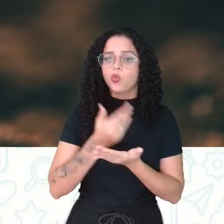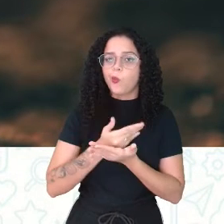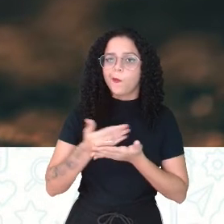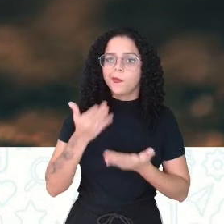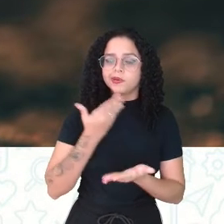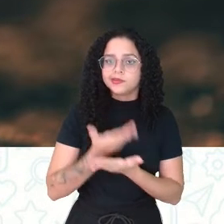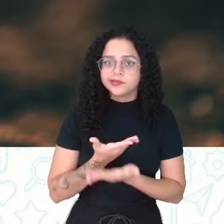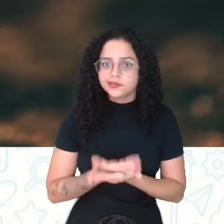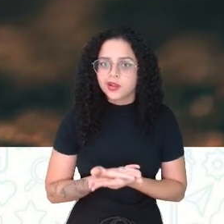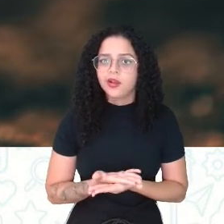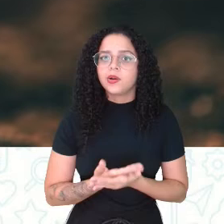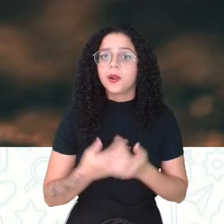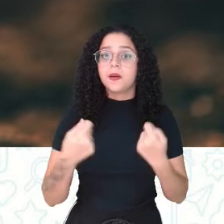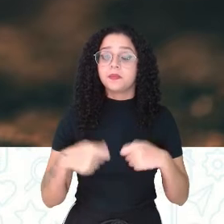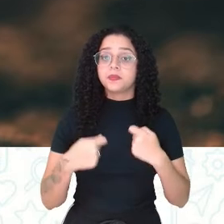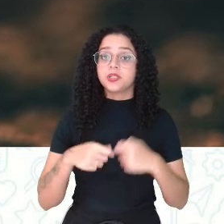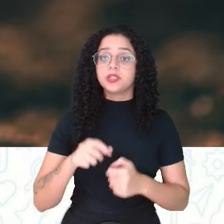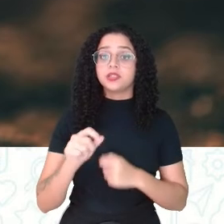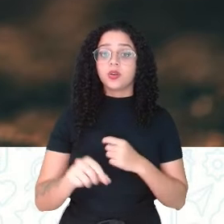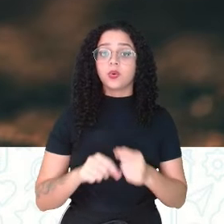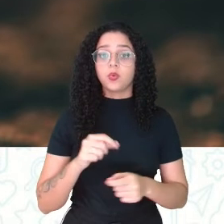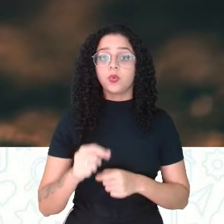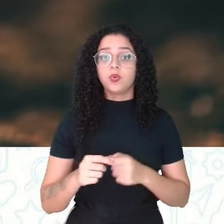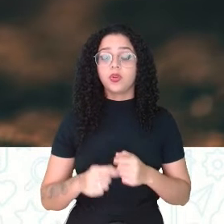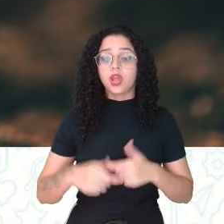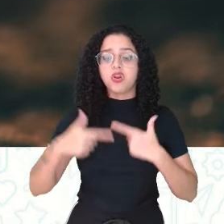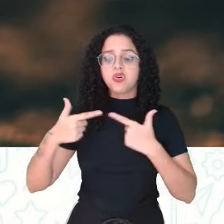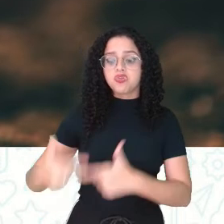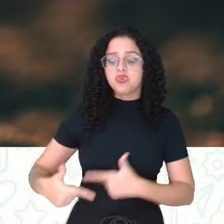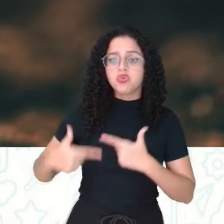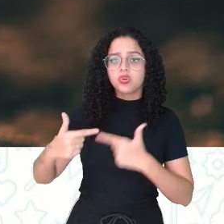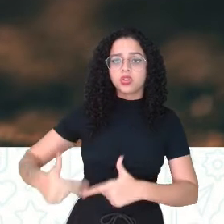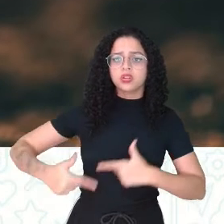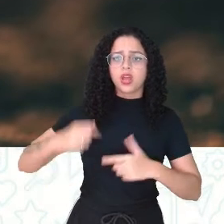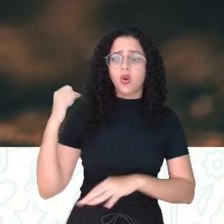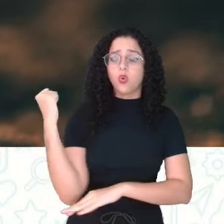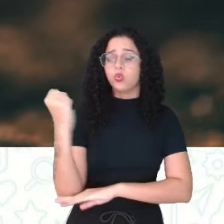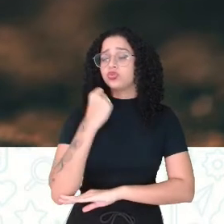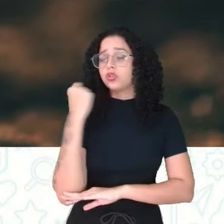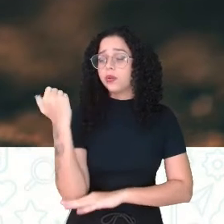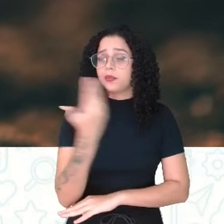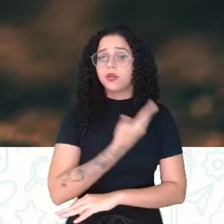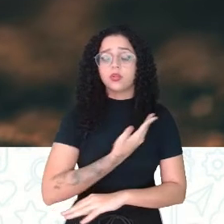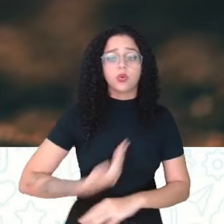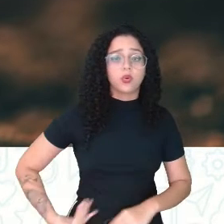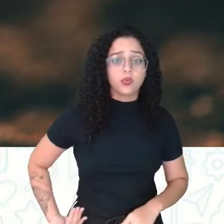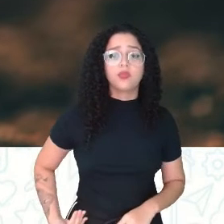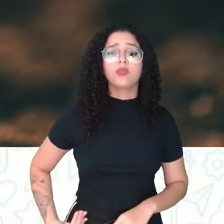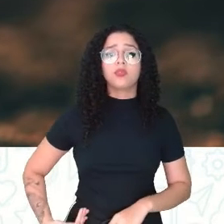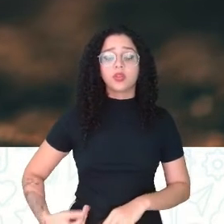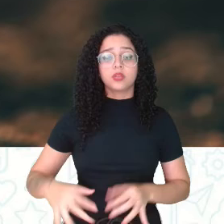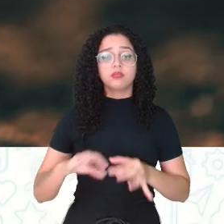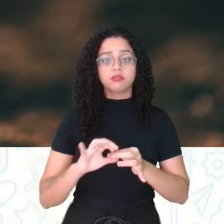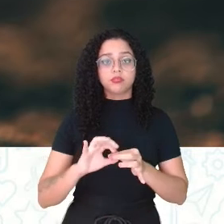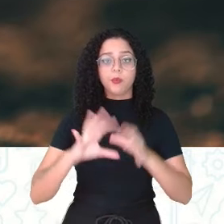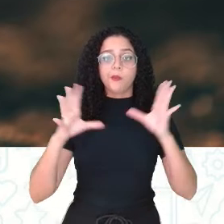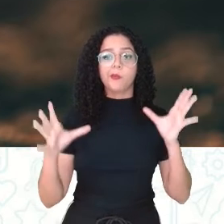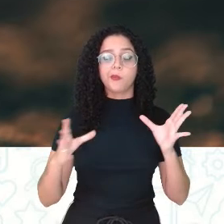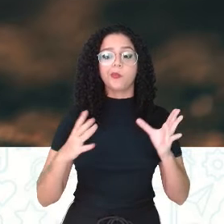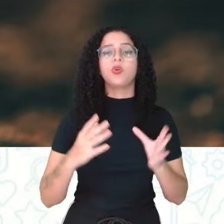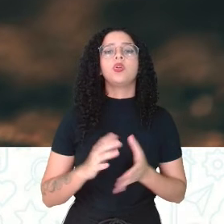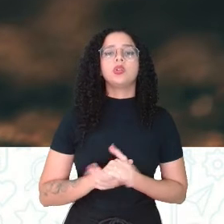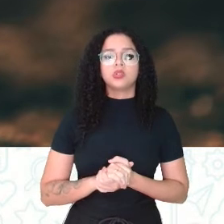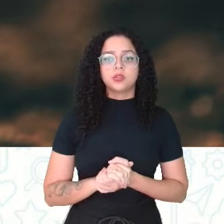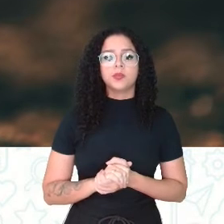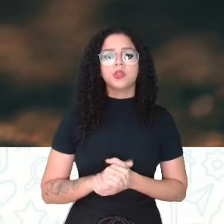aula, que precisa ser enfrentada urgentemente pelos governos, possibilitando condições